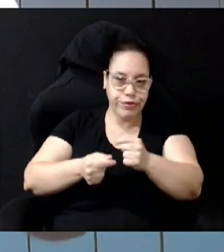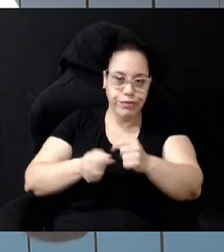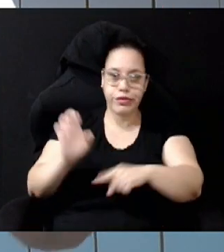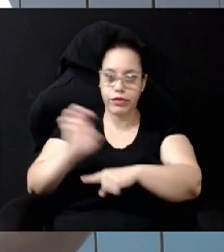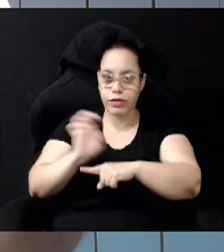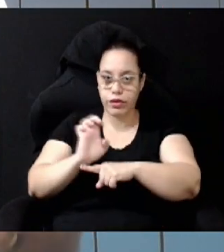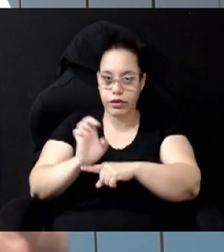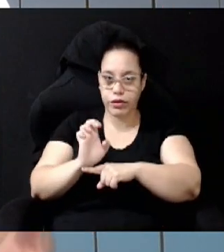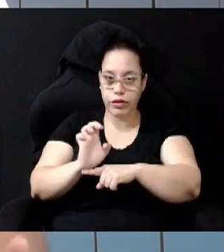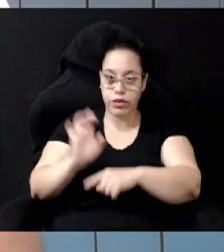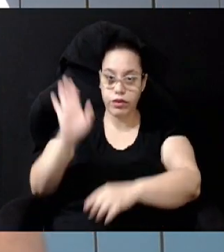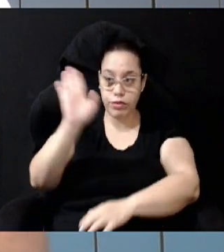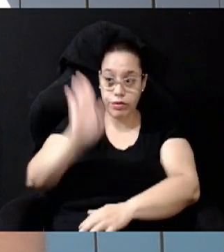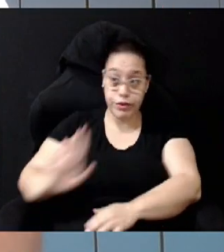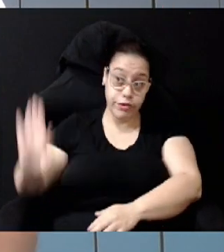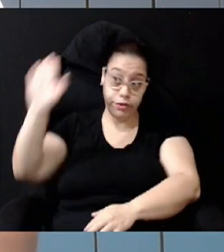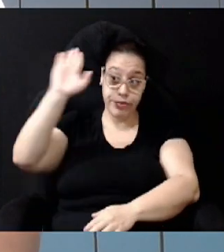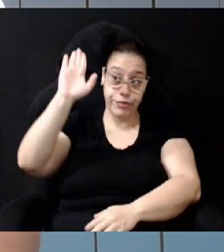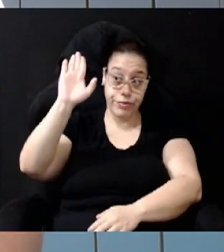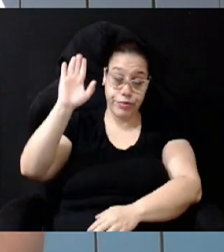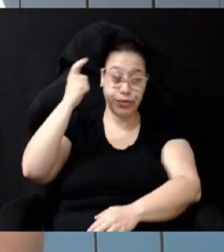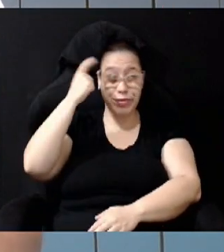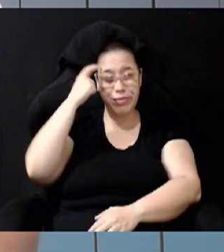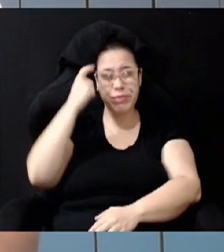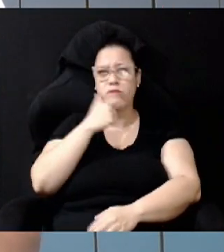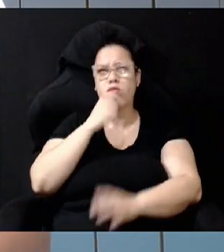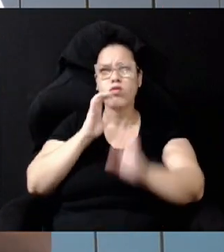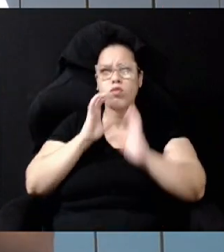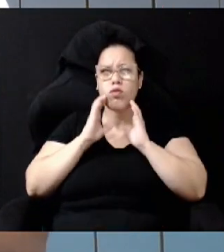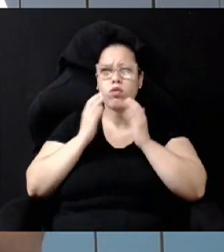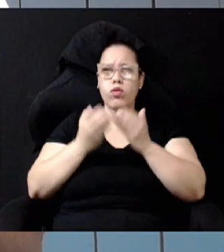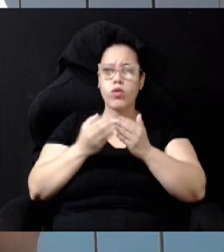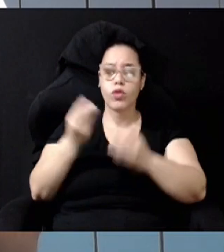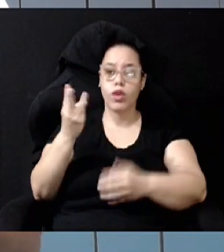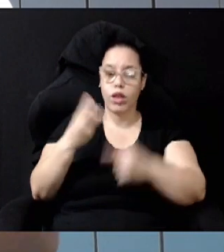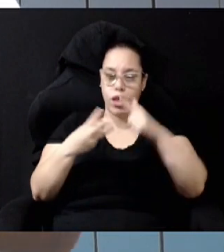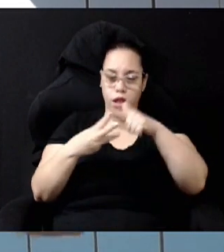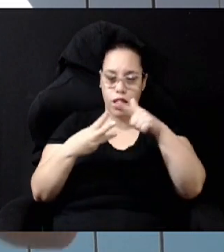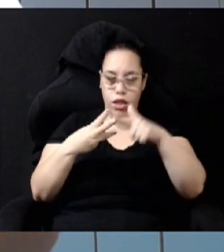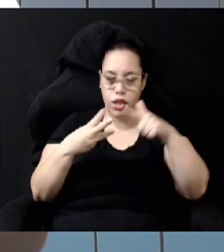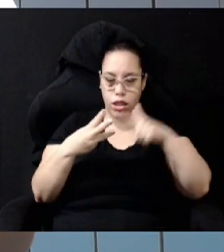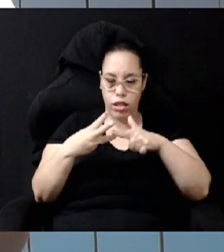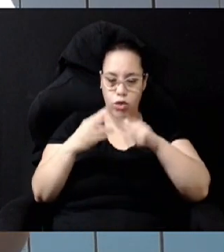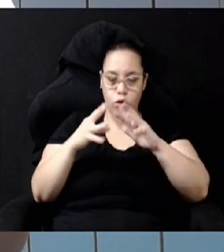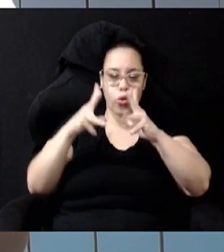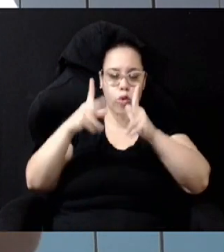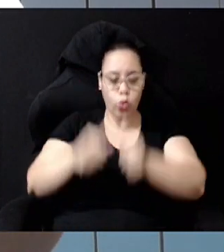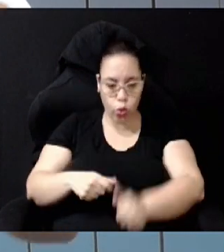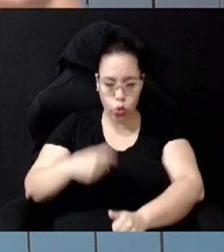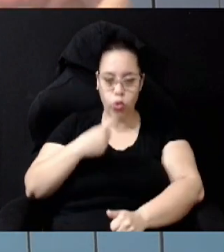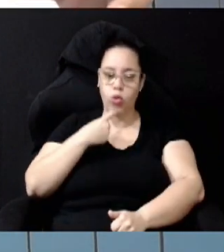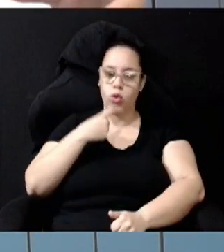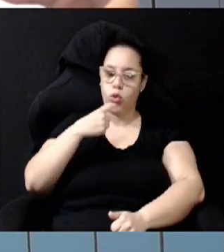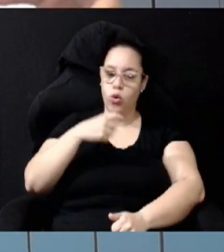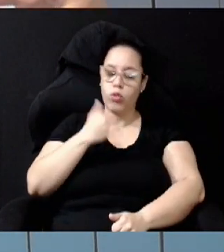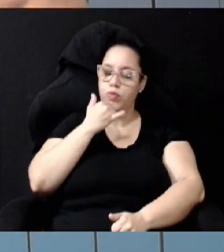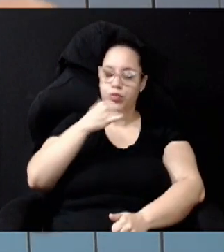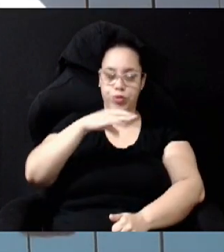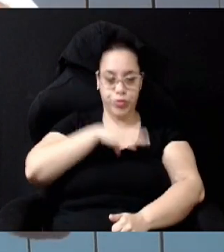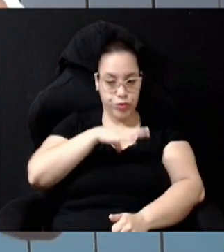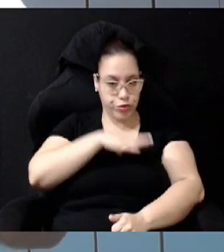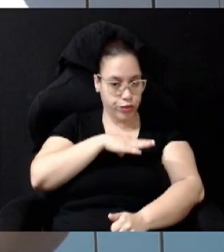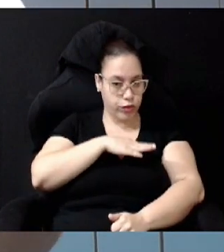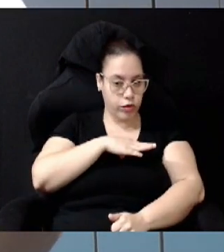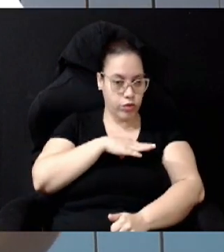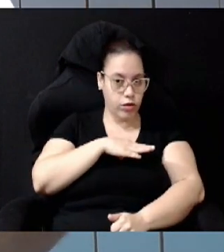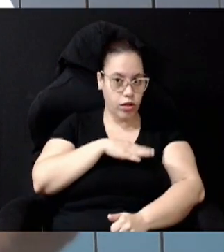nacional. Eu penso que a conferência ela deveria ter as 3 etapas, todos os municípios, sem perder de vista a questão